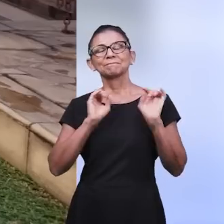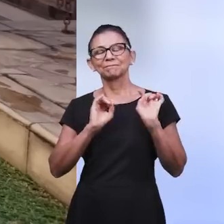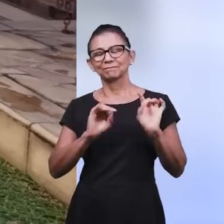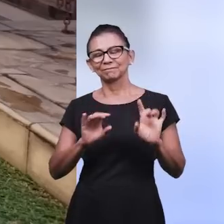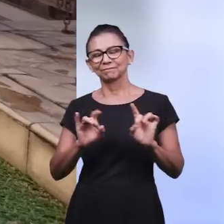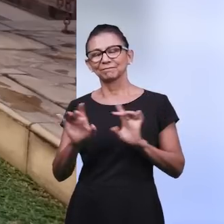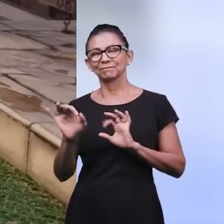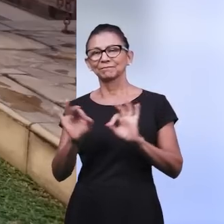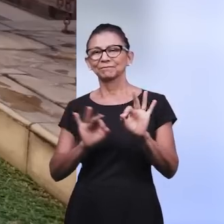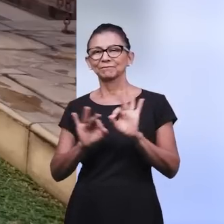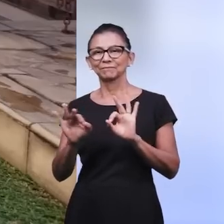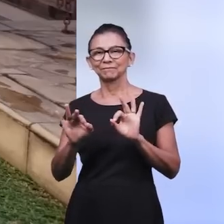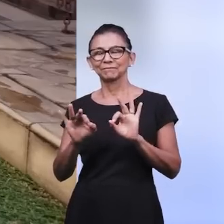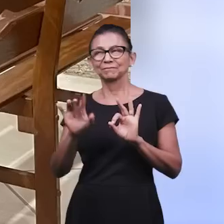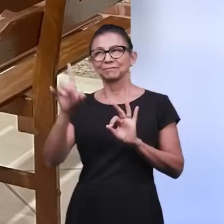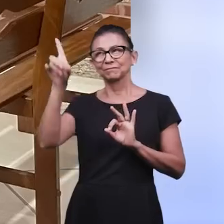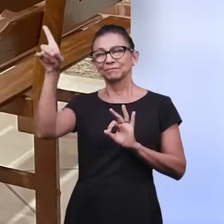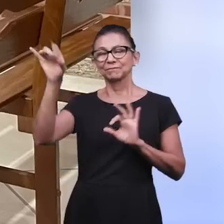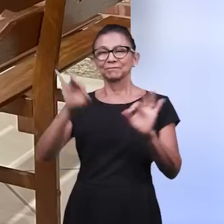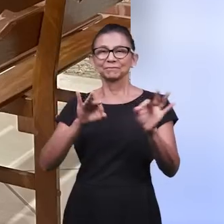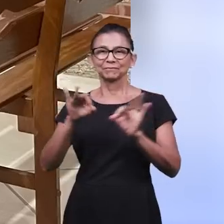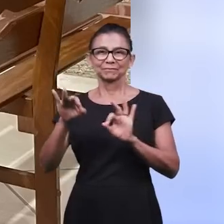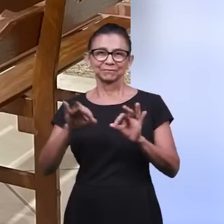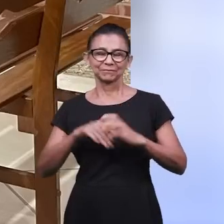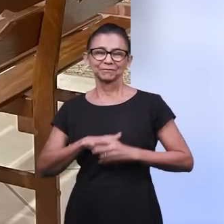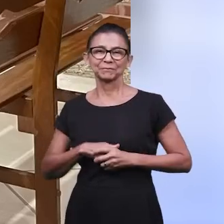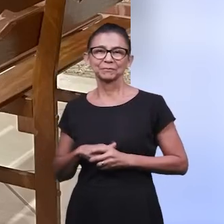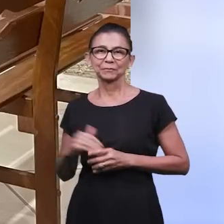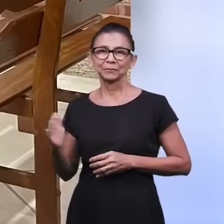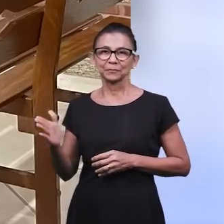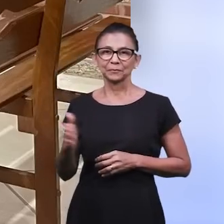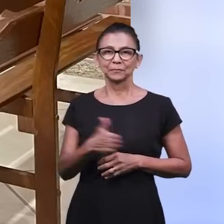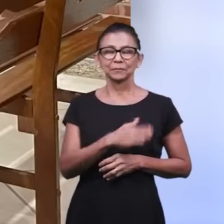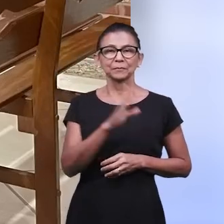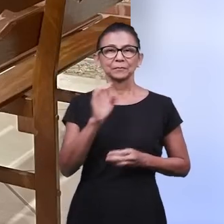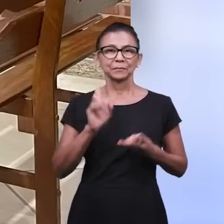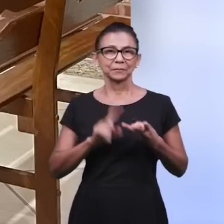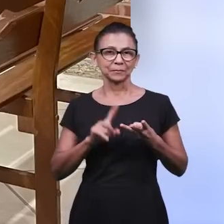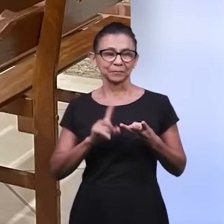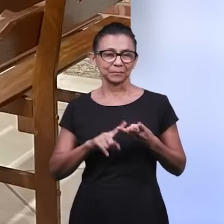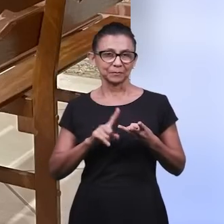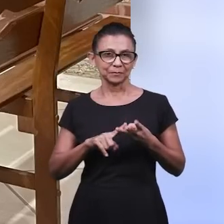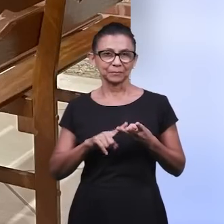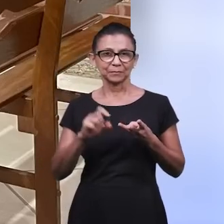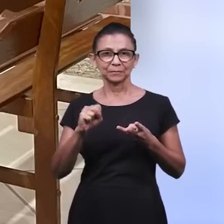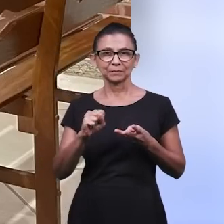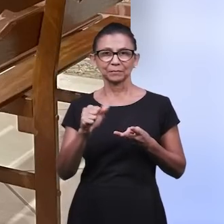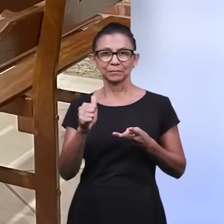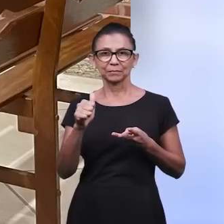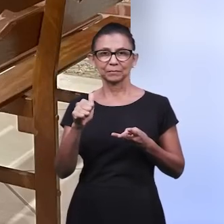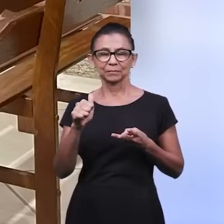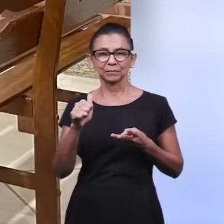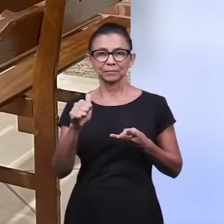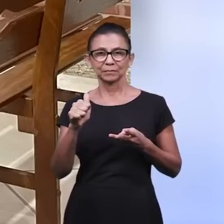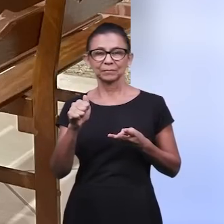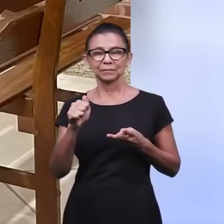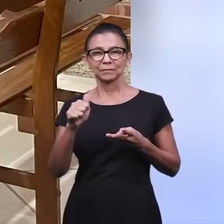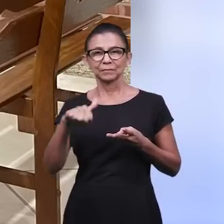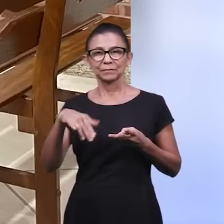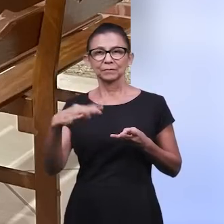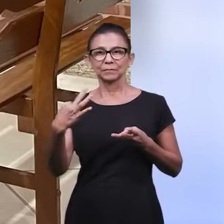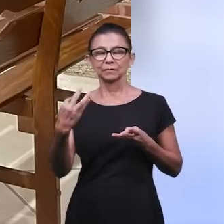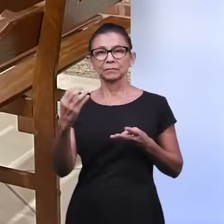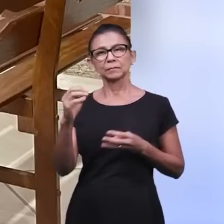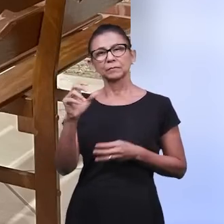especial, preparado por Deus. E nós também tivemos ali na ICM Santo Agostinho um momento ali também muito especial,